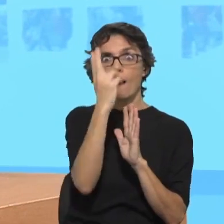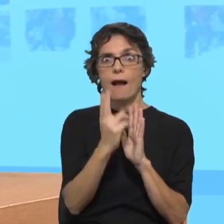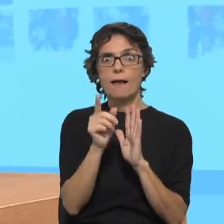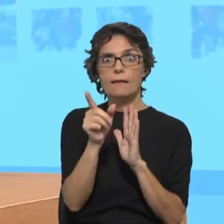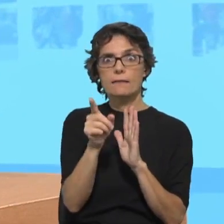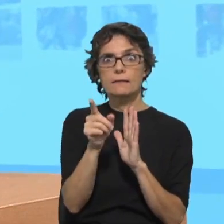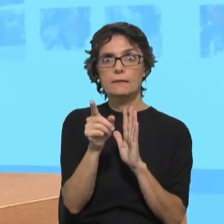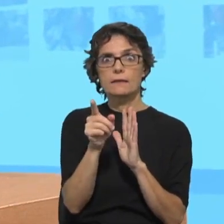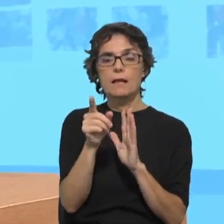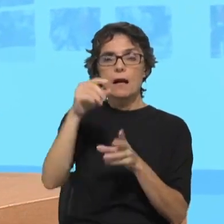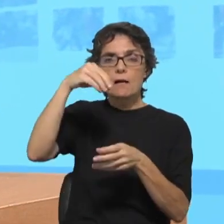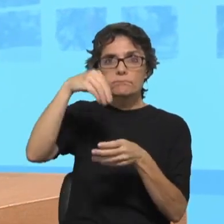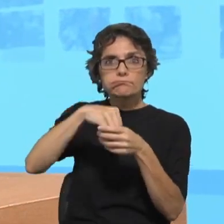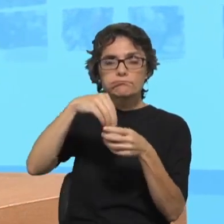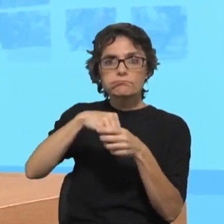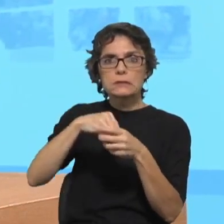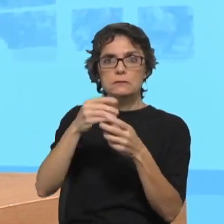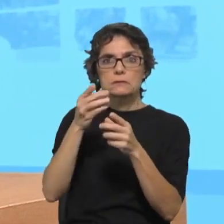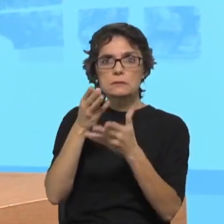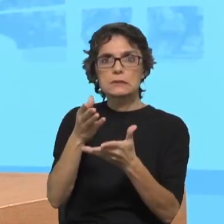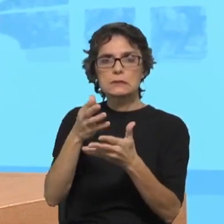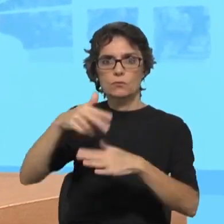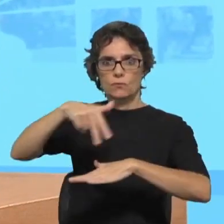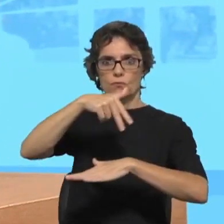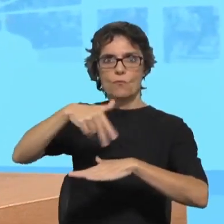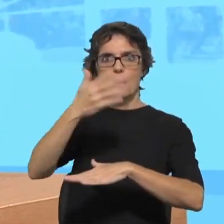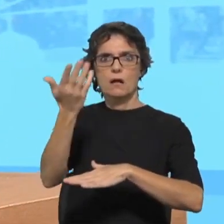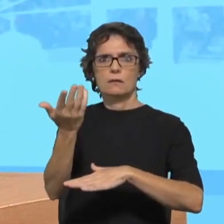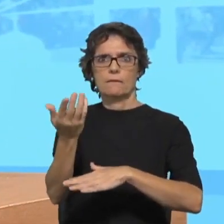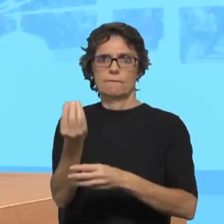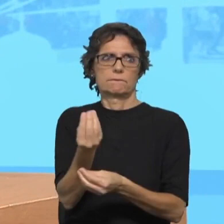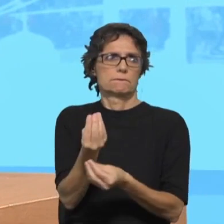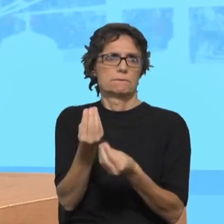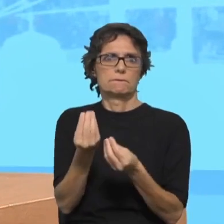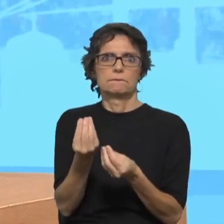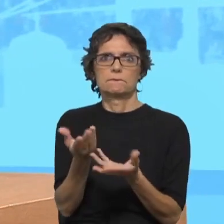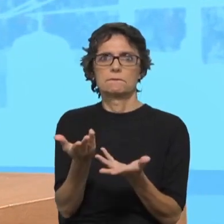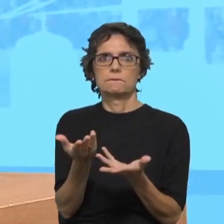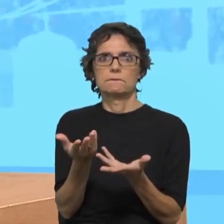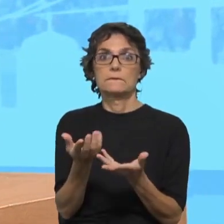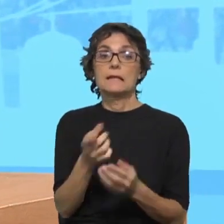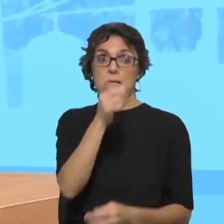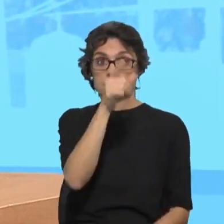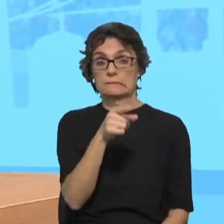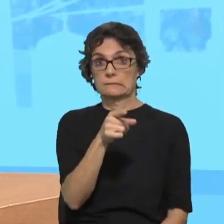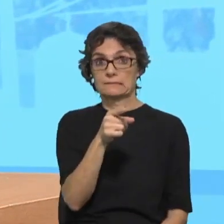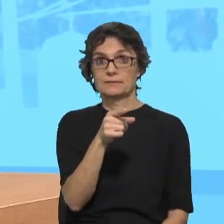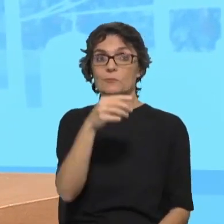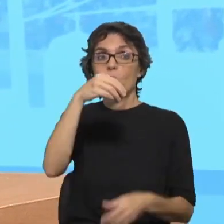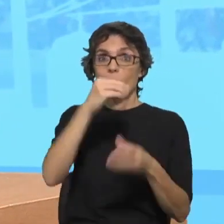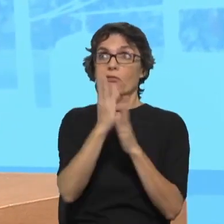arte inserida naquilo que se vê em palcos e em óperas só que lá está, tinha Deus lá